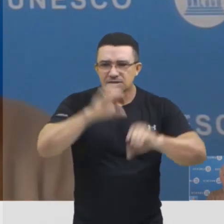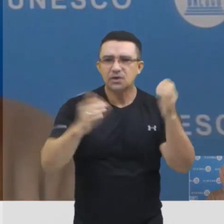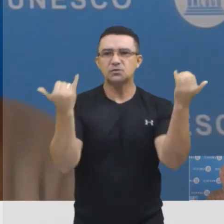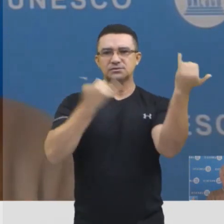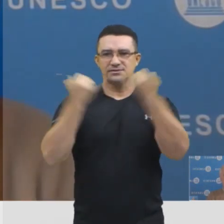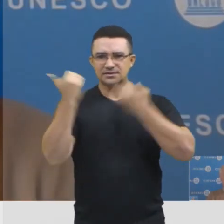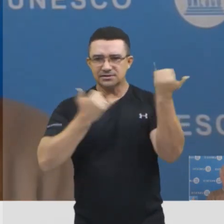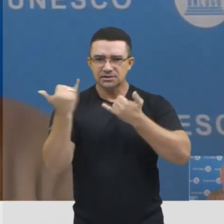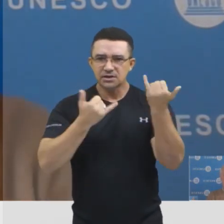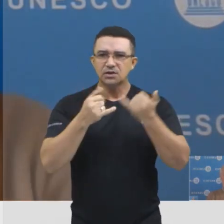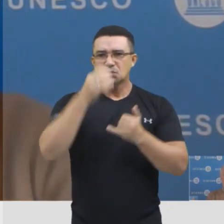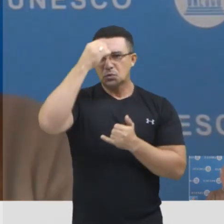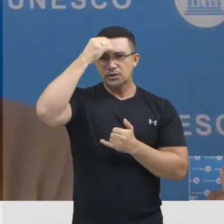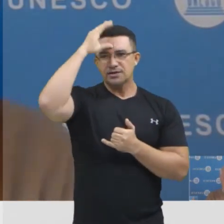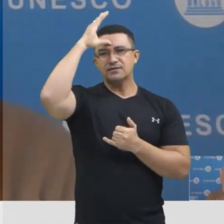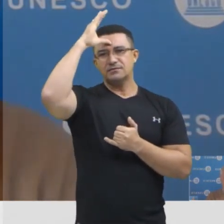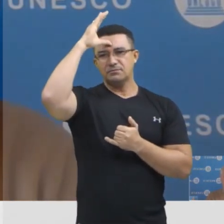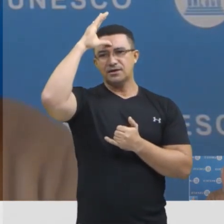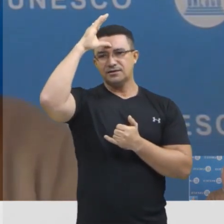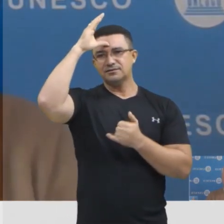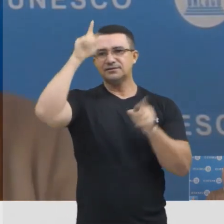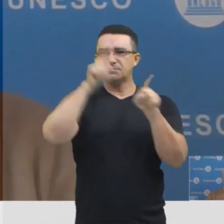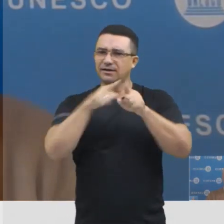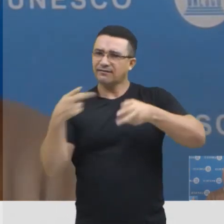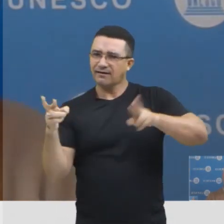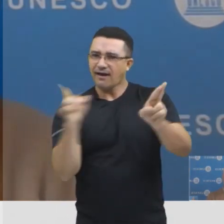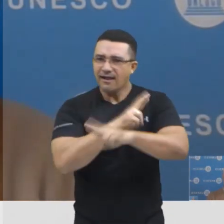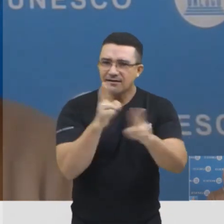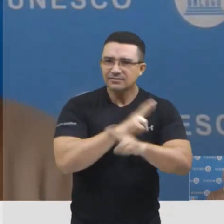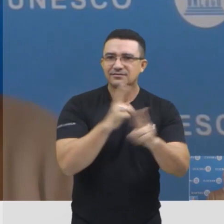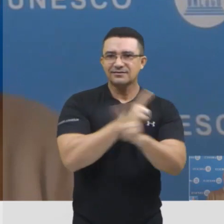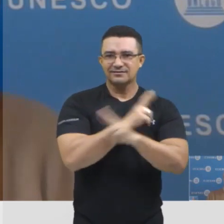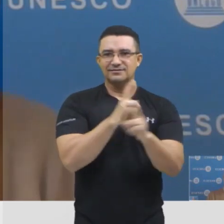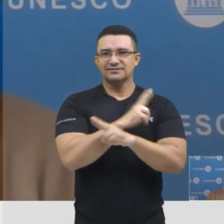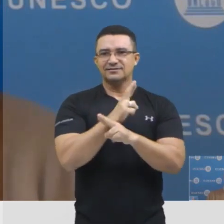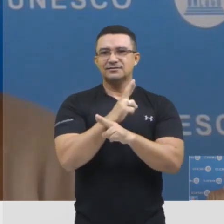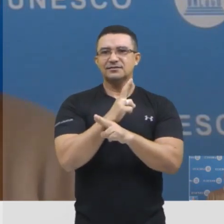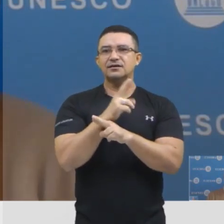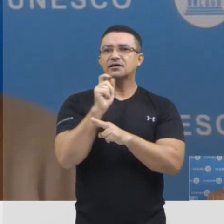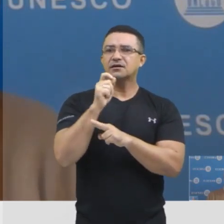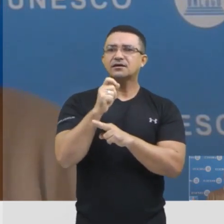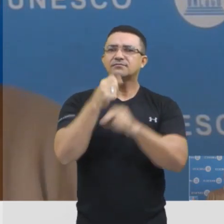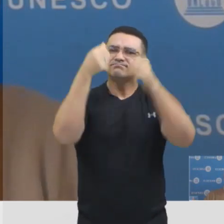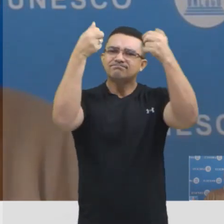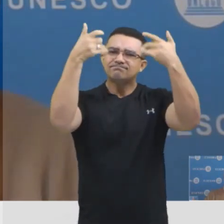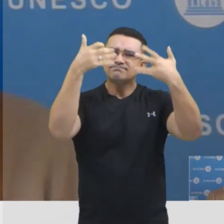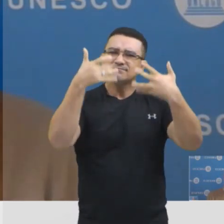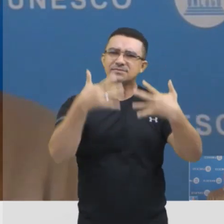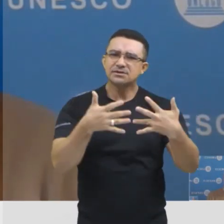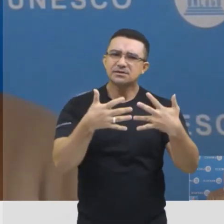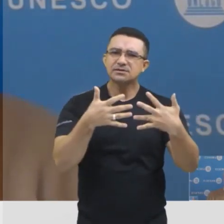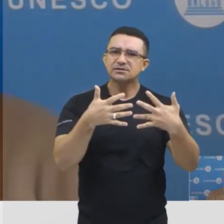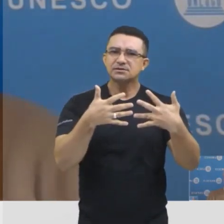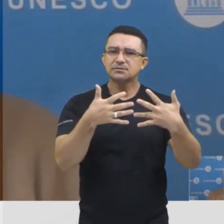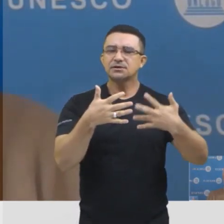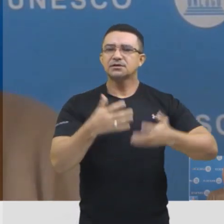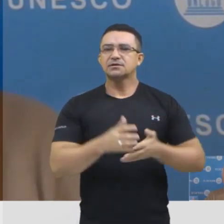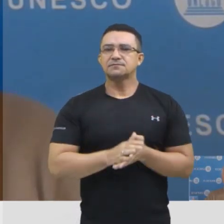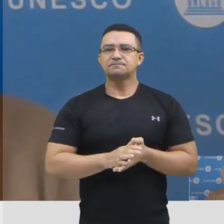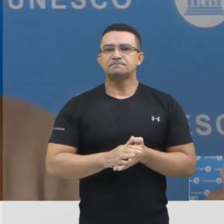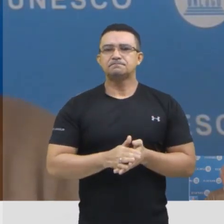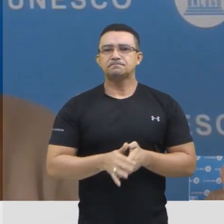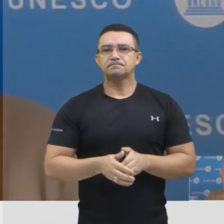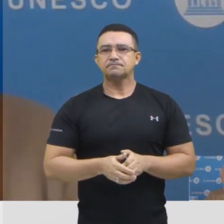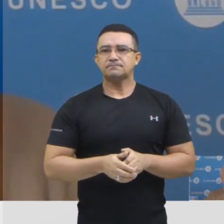informação, um conhecimento baseado na razão e que nos diz e nos explica a necessidade de nos protegermos,